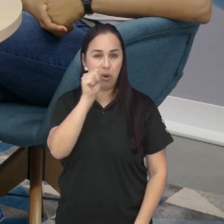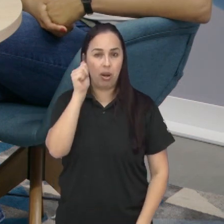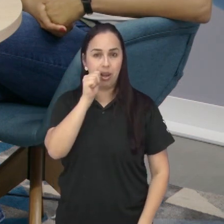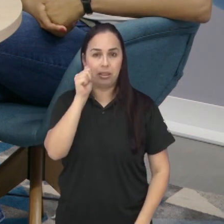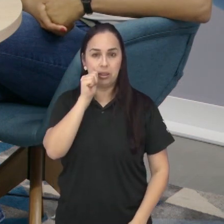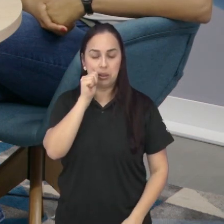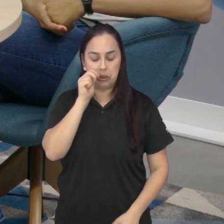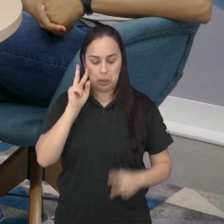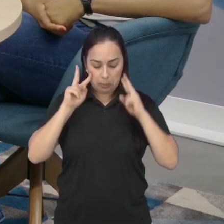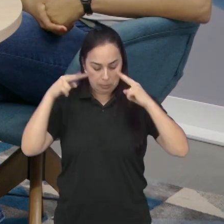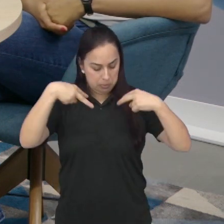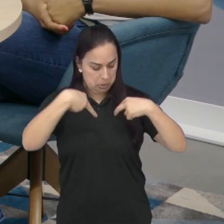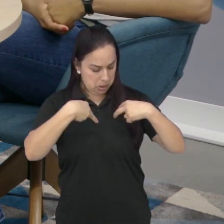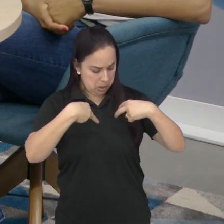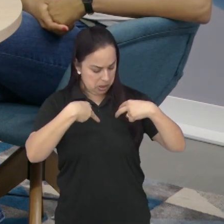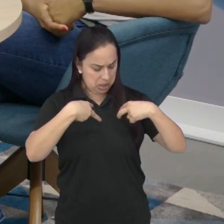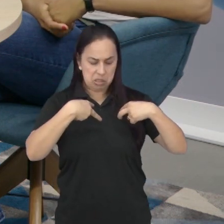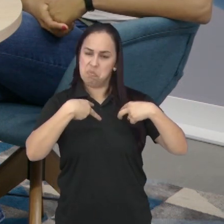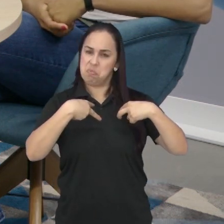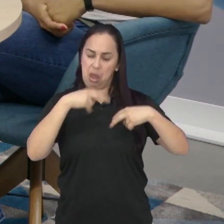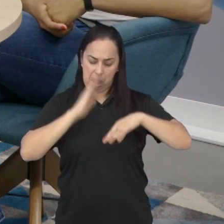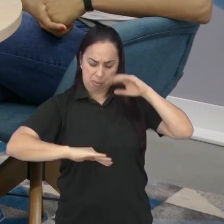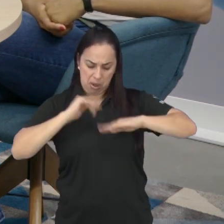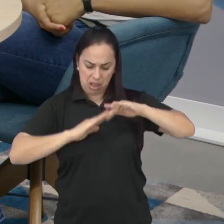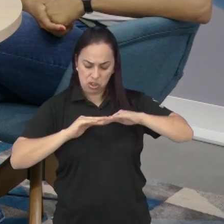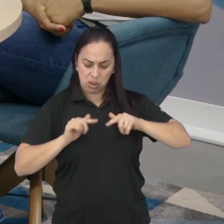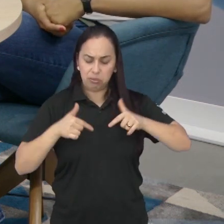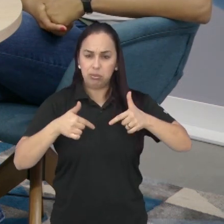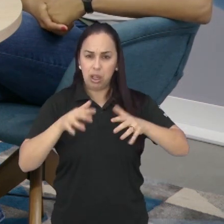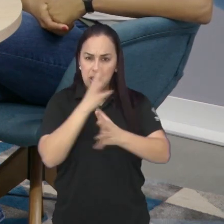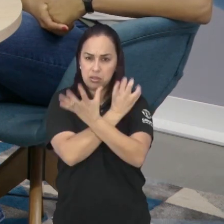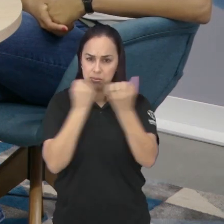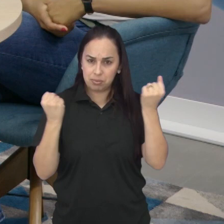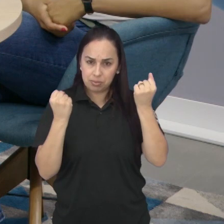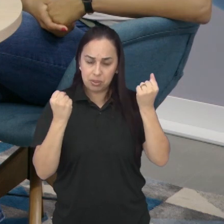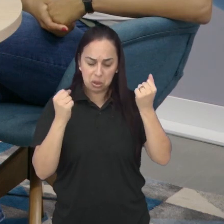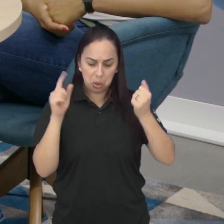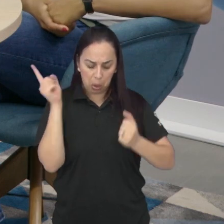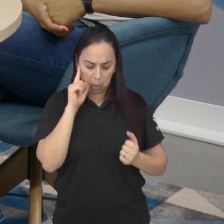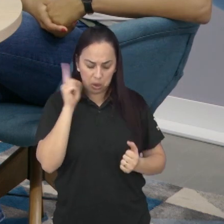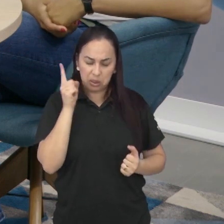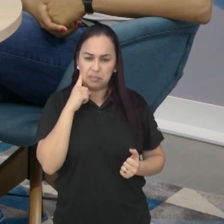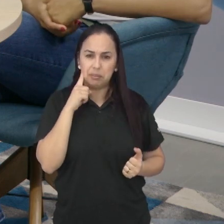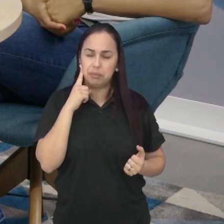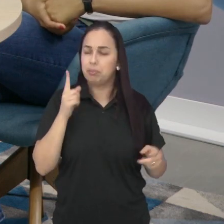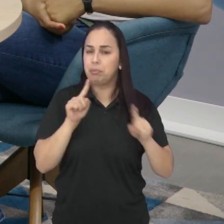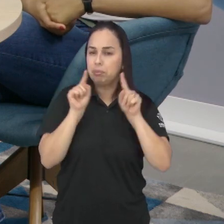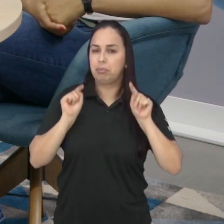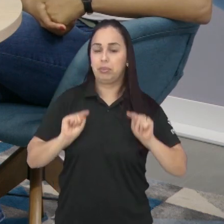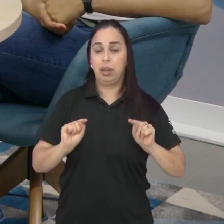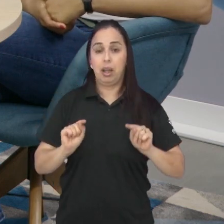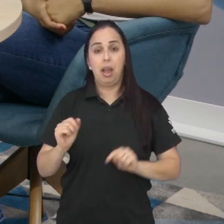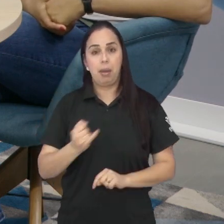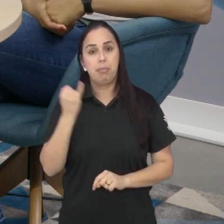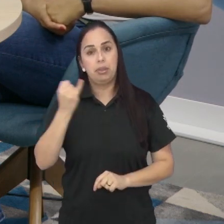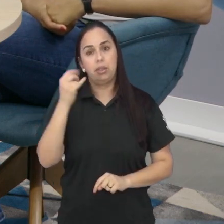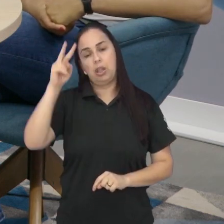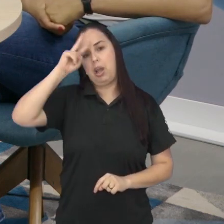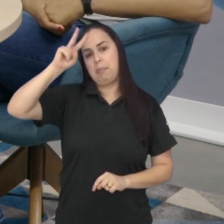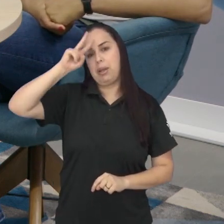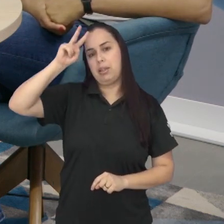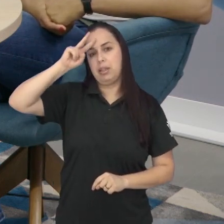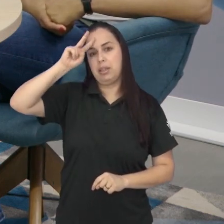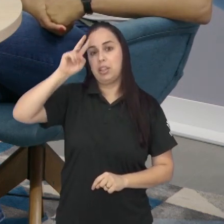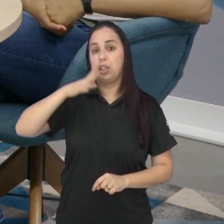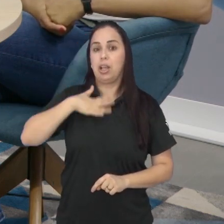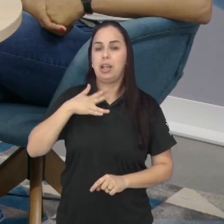essa autocrítica, né? Às vezes, será que eu estou praticando a sororidade no dia a dia? Também é importante reforçar que nós vivemos